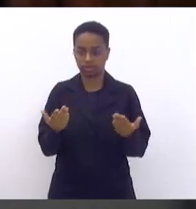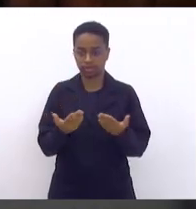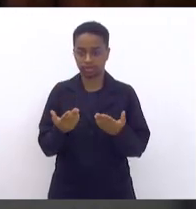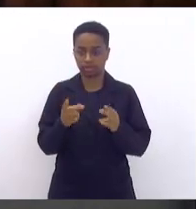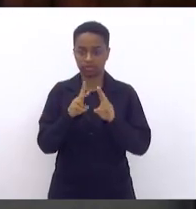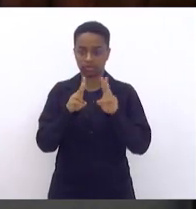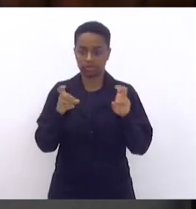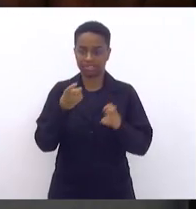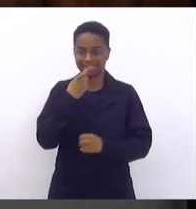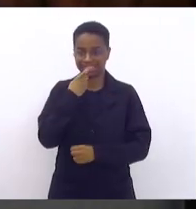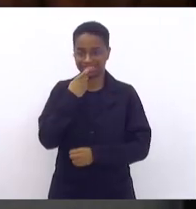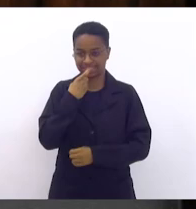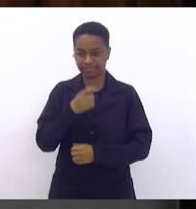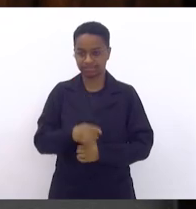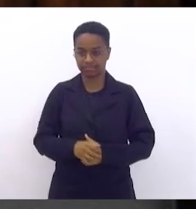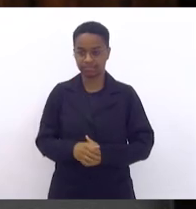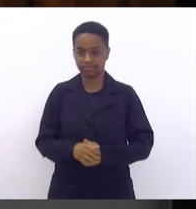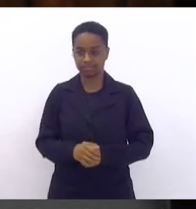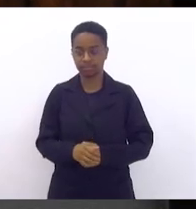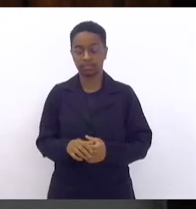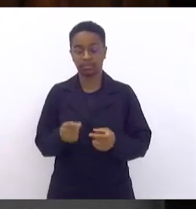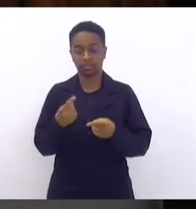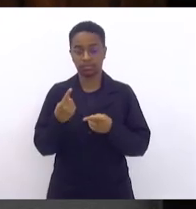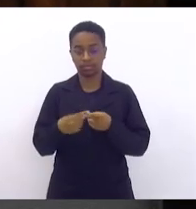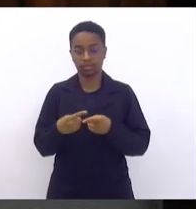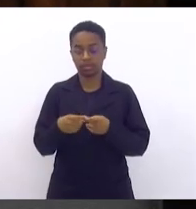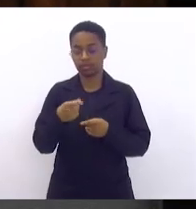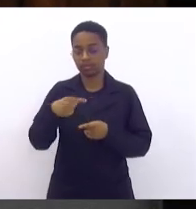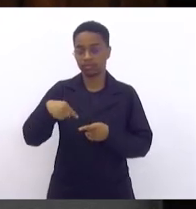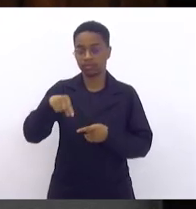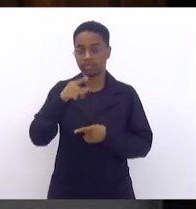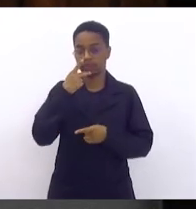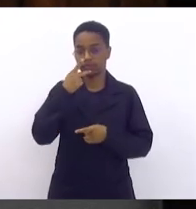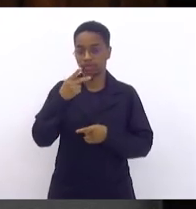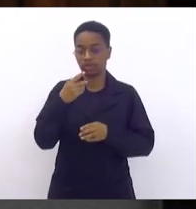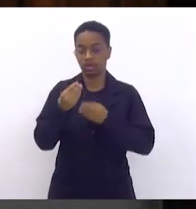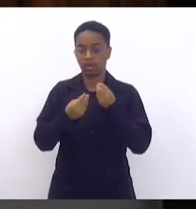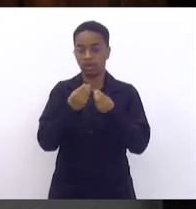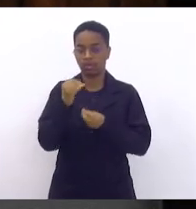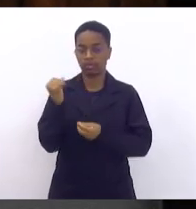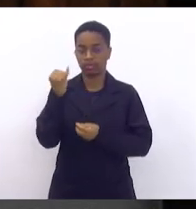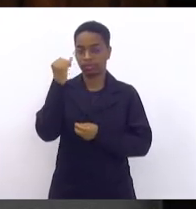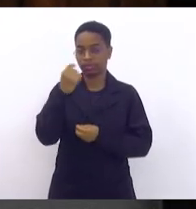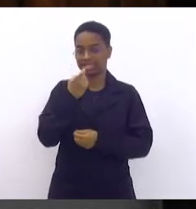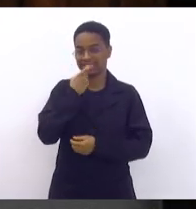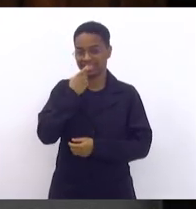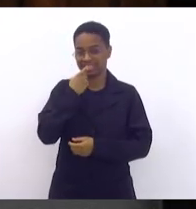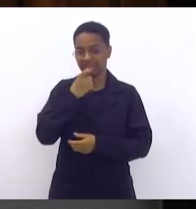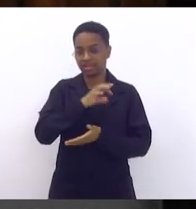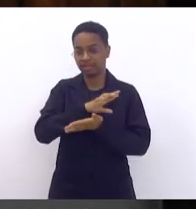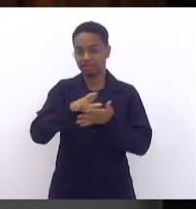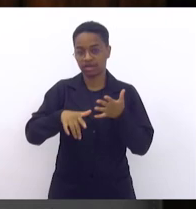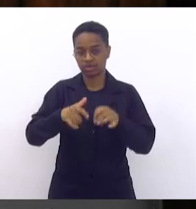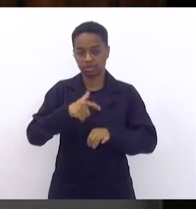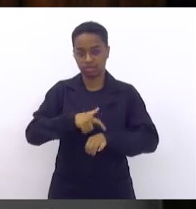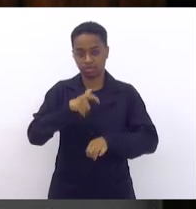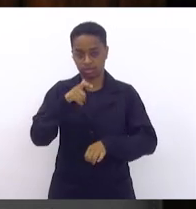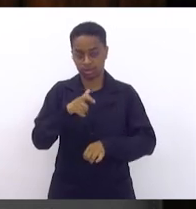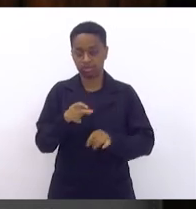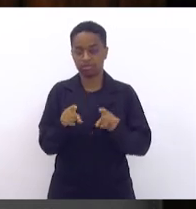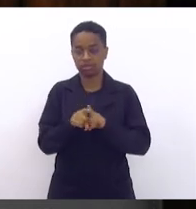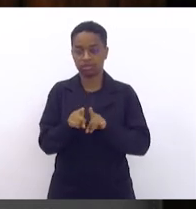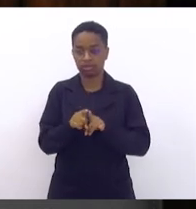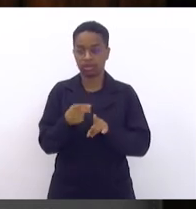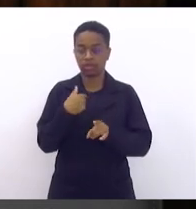o plástico Foi bastante colocado aqui pelo menos colegas na importância do plástico em diversas aplicações e eu trago